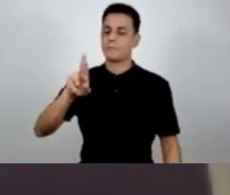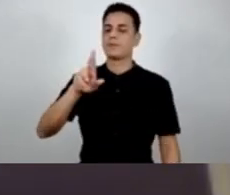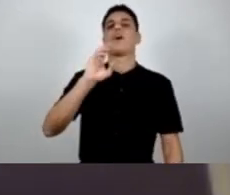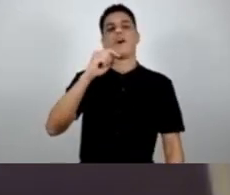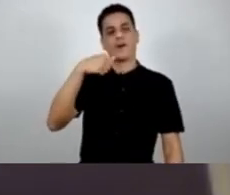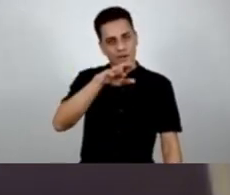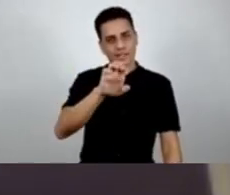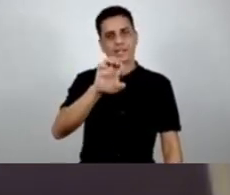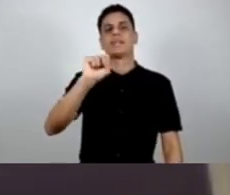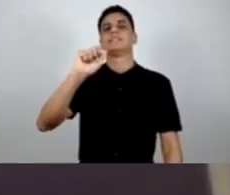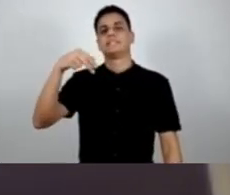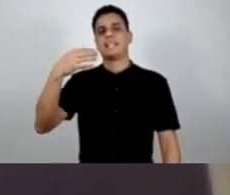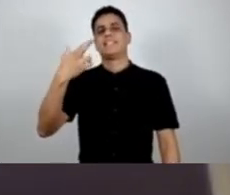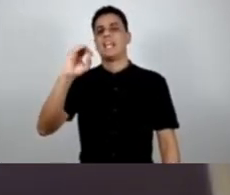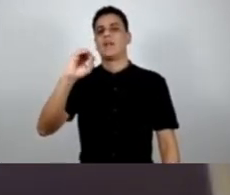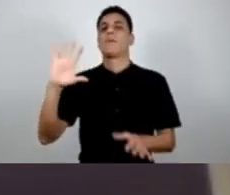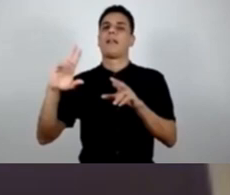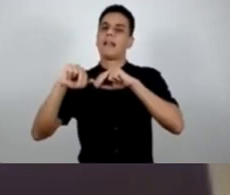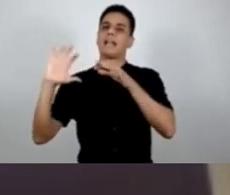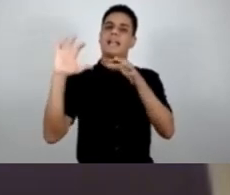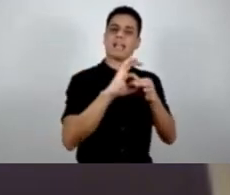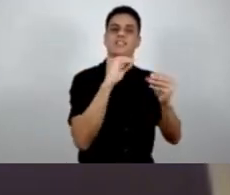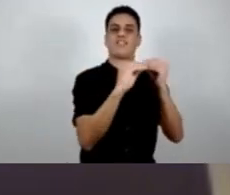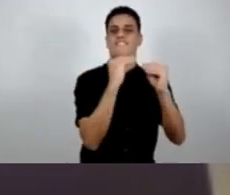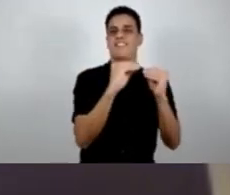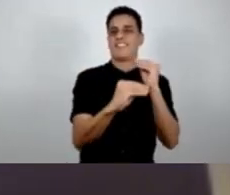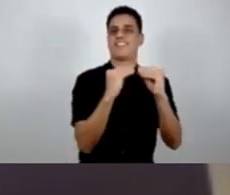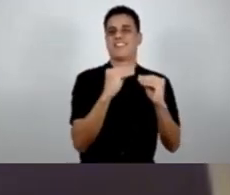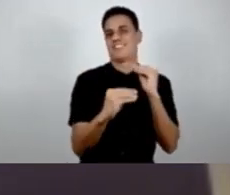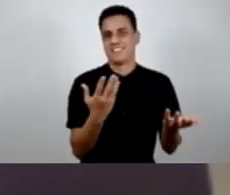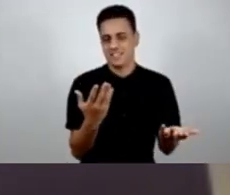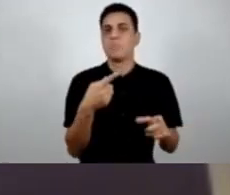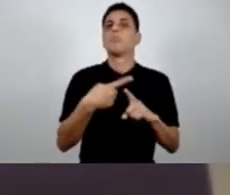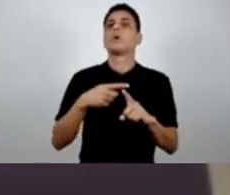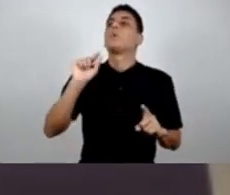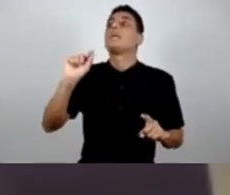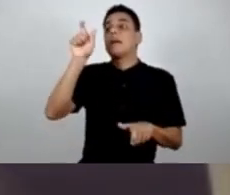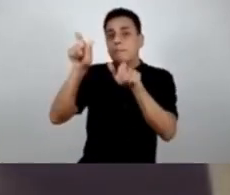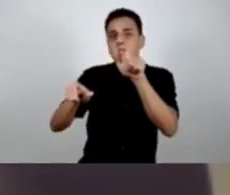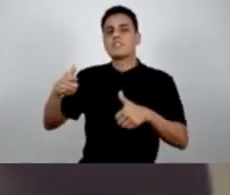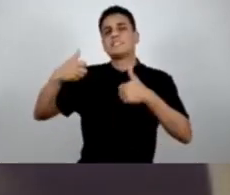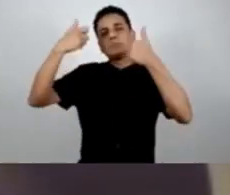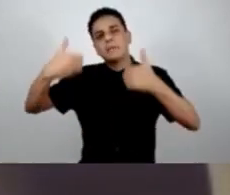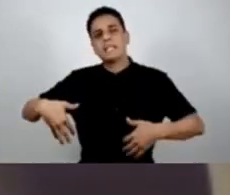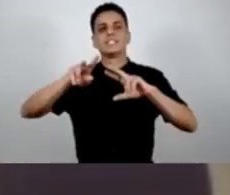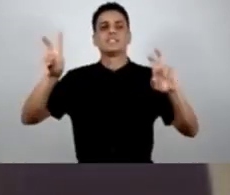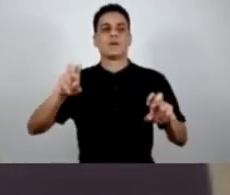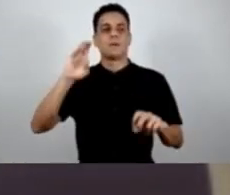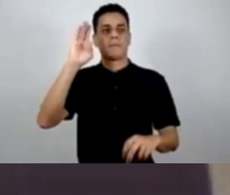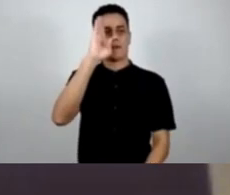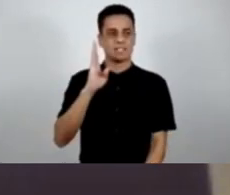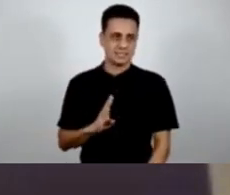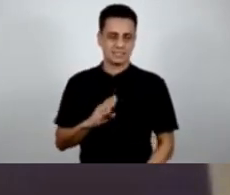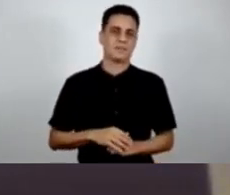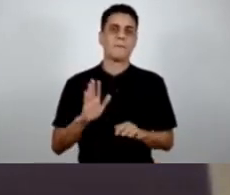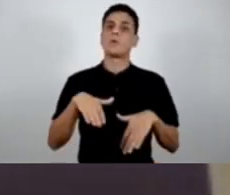são as pessoas, ok? O que as pessoas fazem, o que as pessoas dizem do Brasil. E um modelo ideal